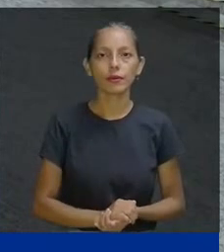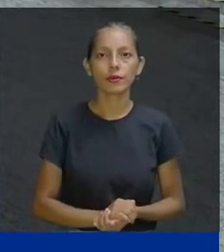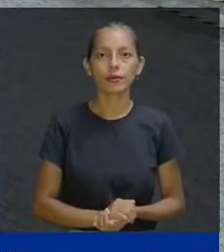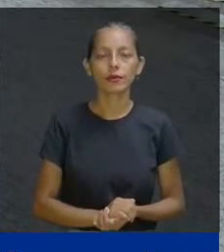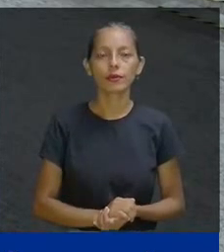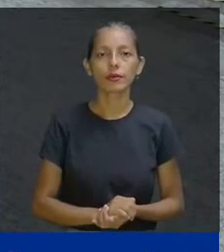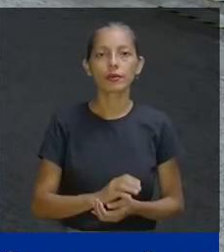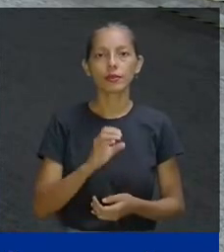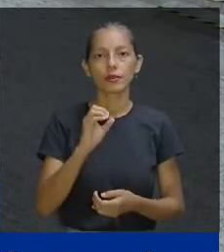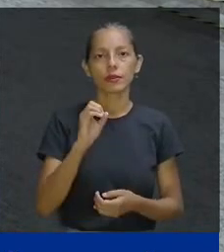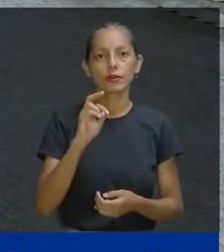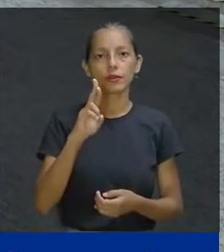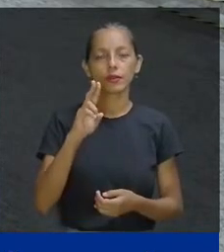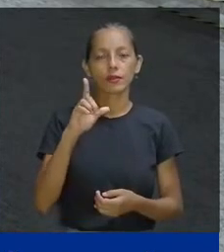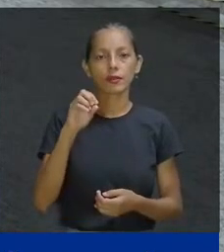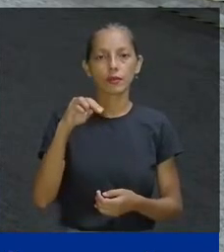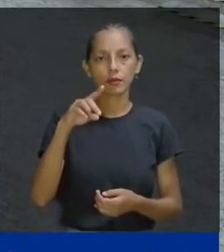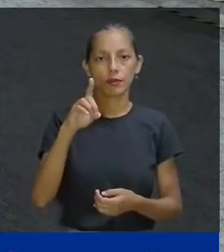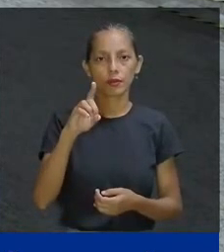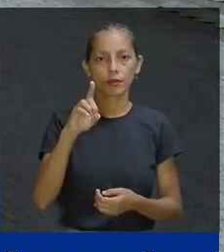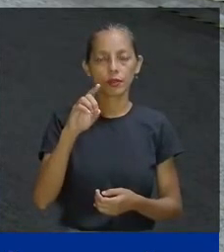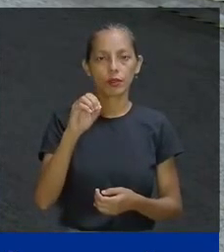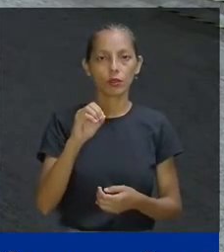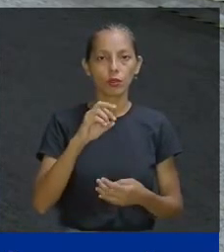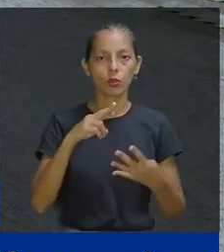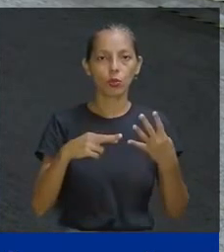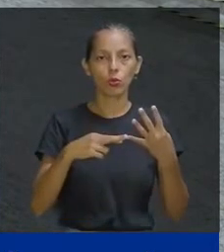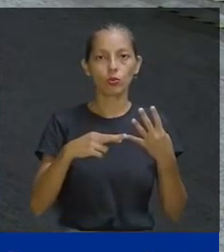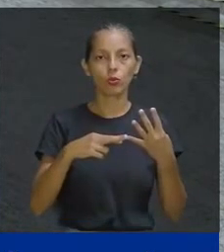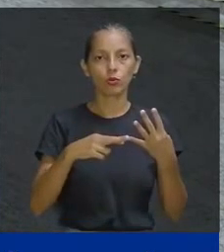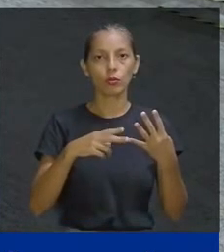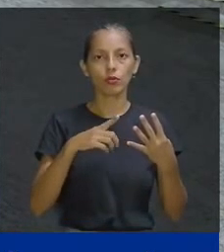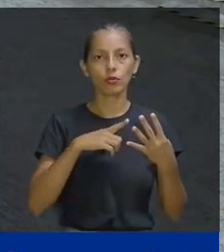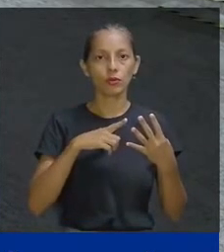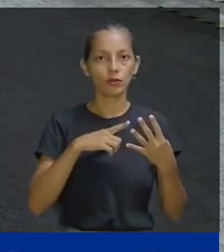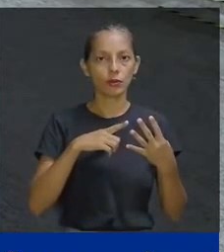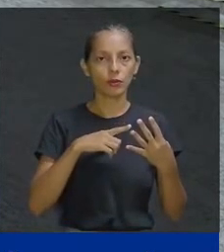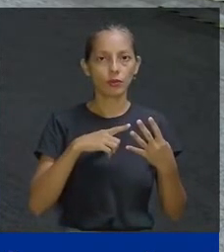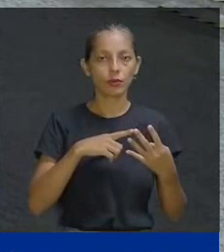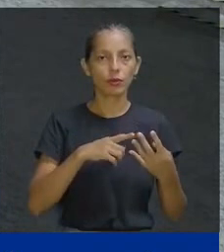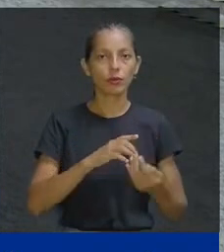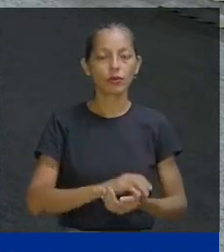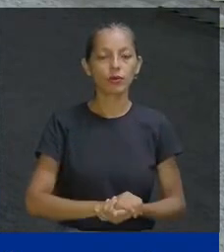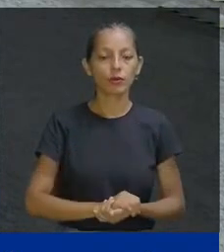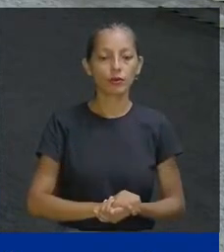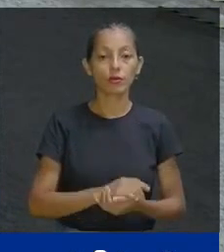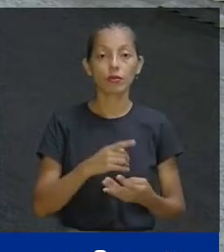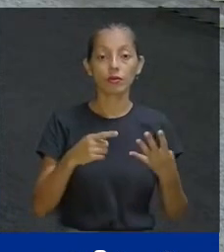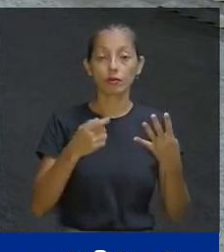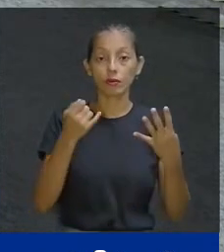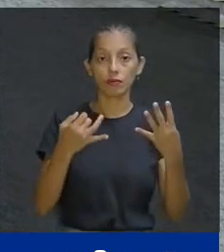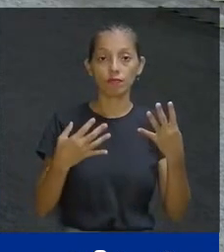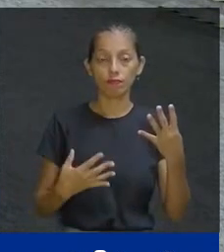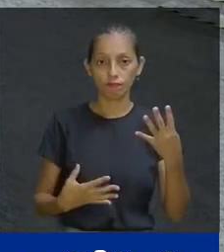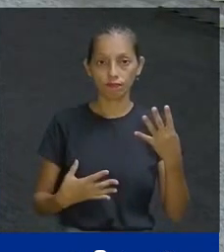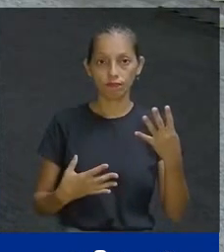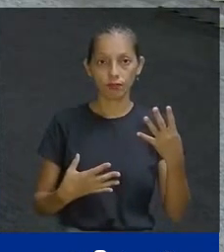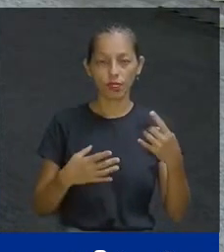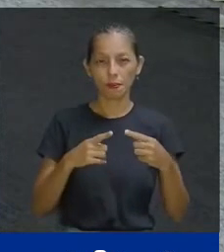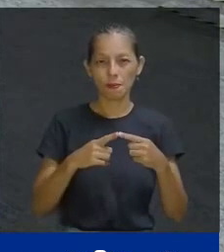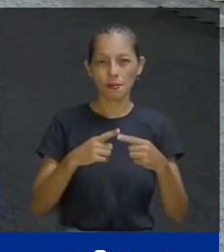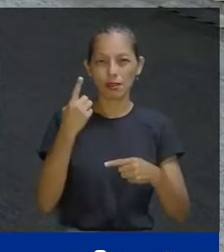Vasconcelos. Nas razões do recurso, alegou em síntese que ficou demonstrado o rompimento da imparcialidade do